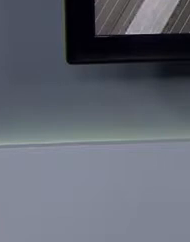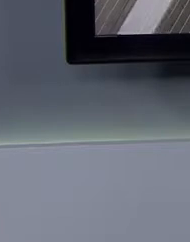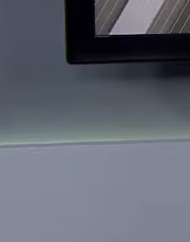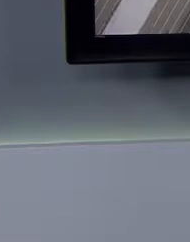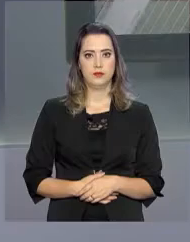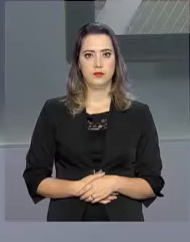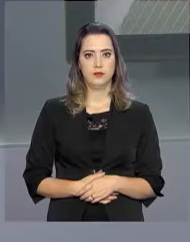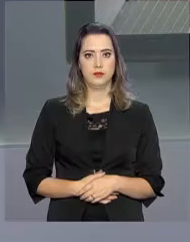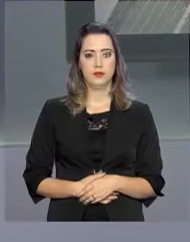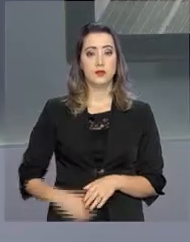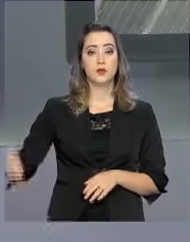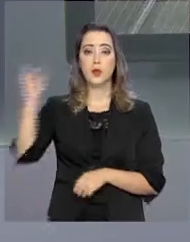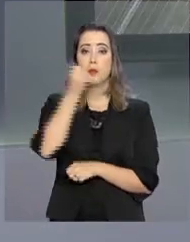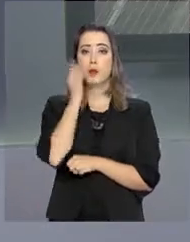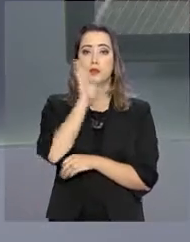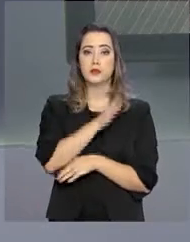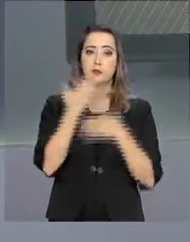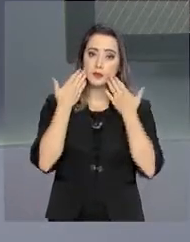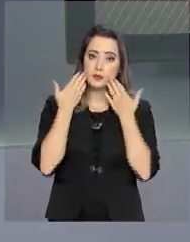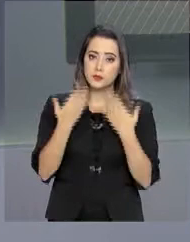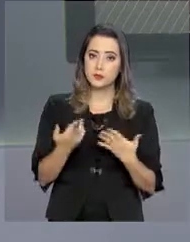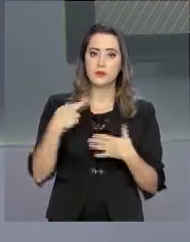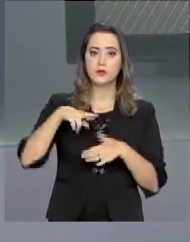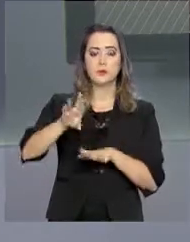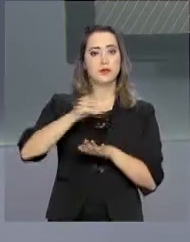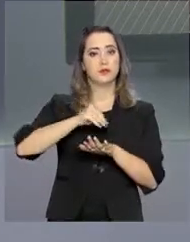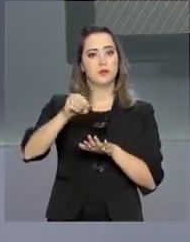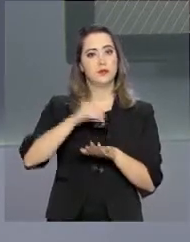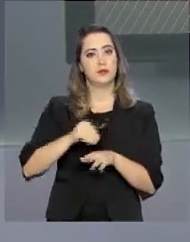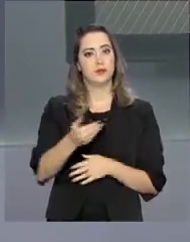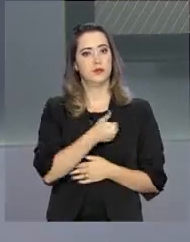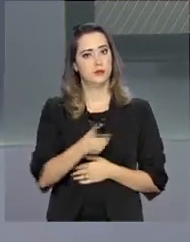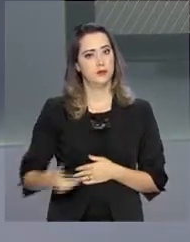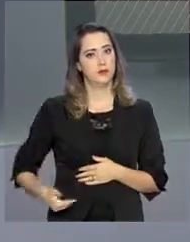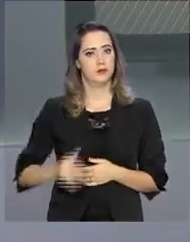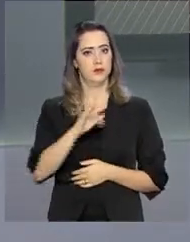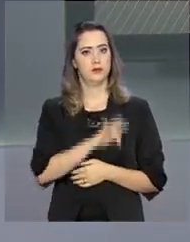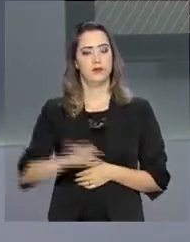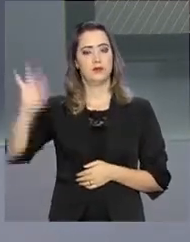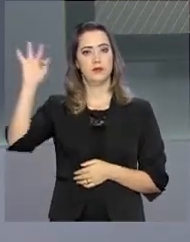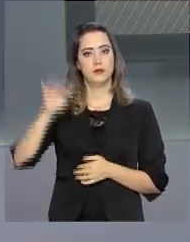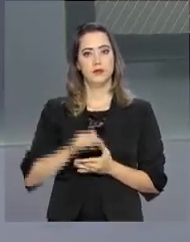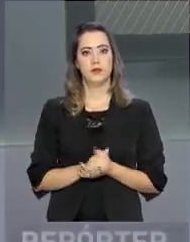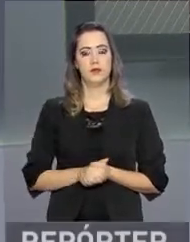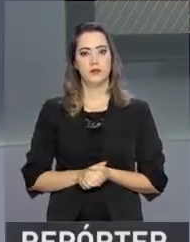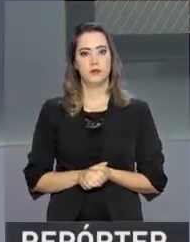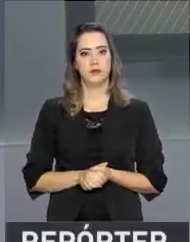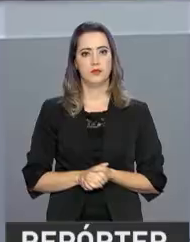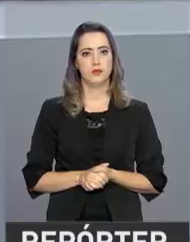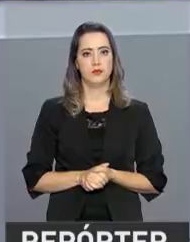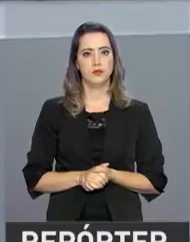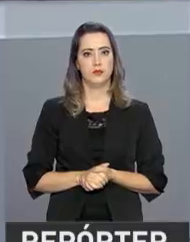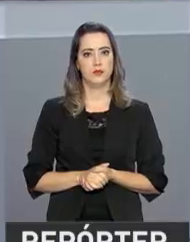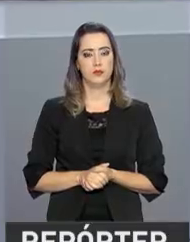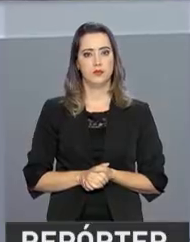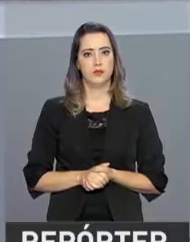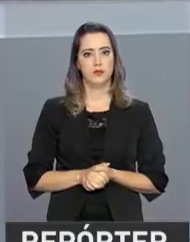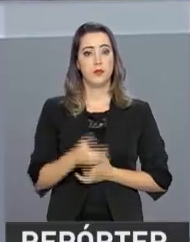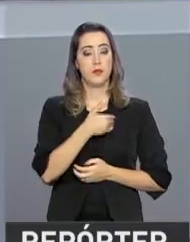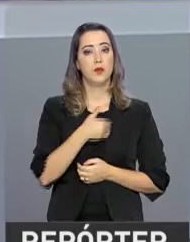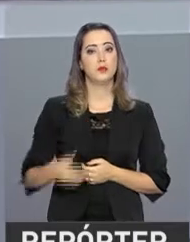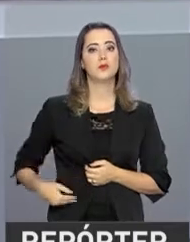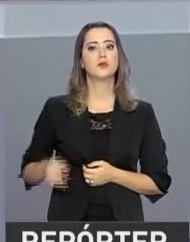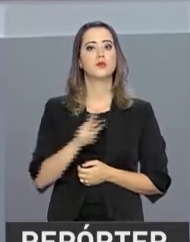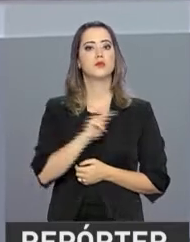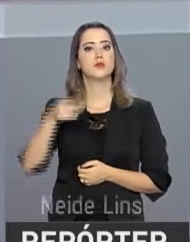olá boa tarde estamos no ar com mais uma edição do repórter nbr com as notícias do governo federal o governo do